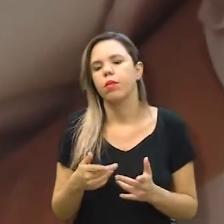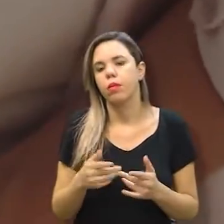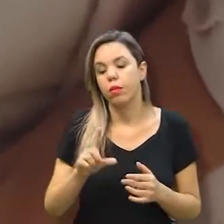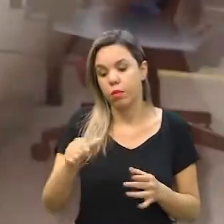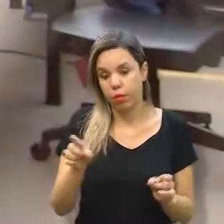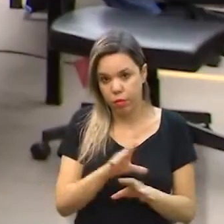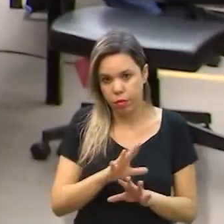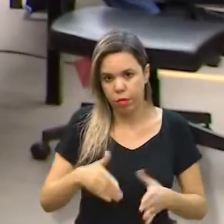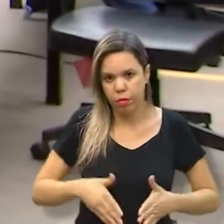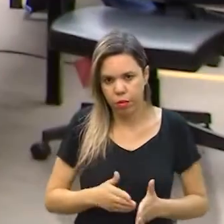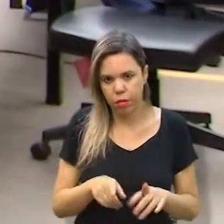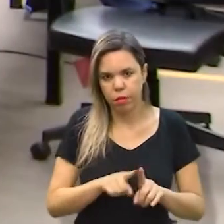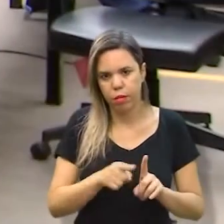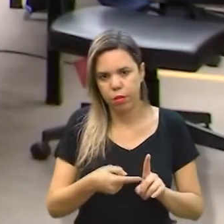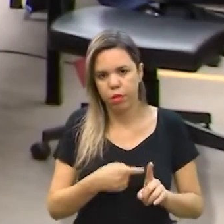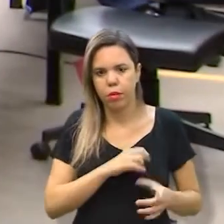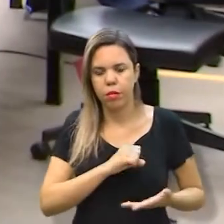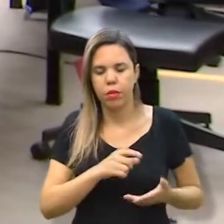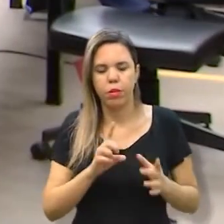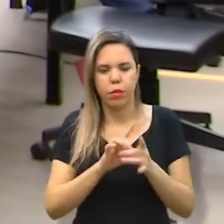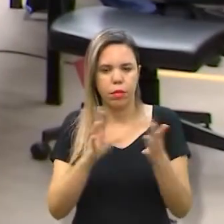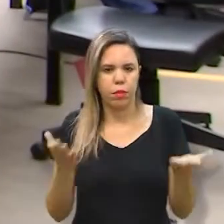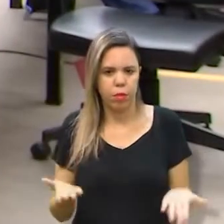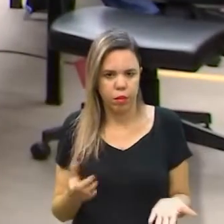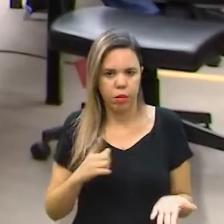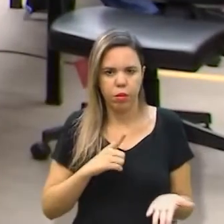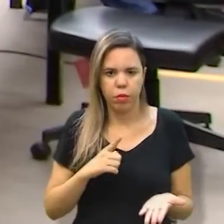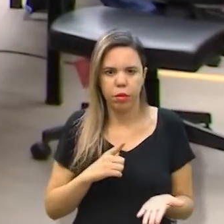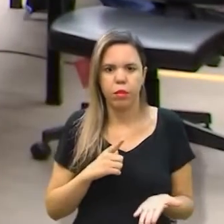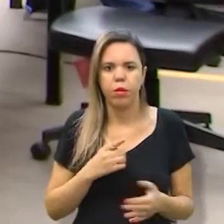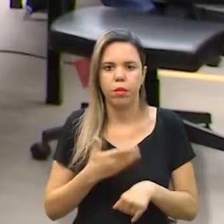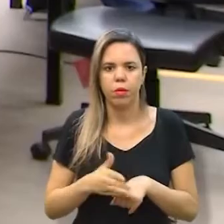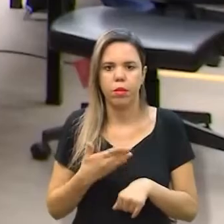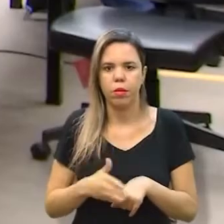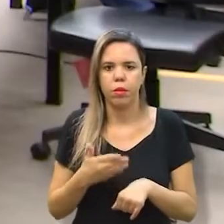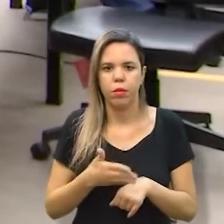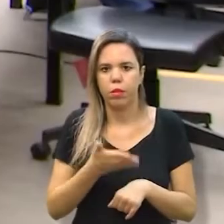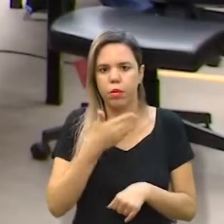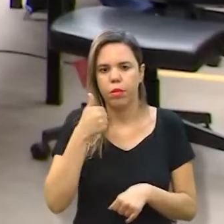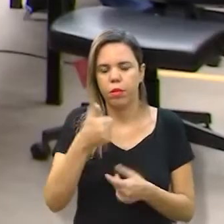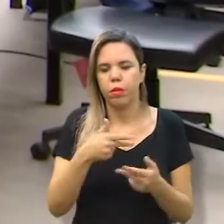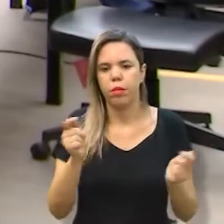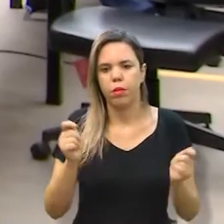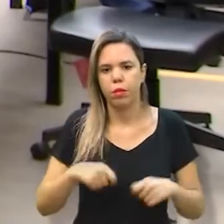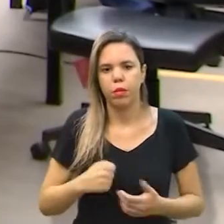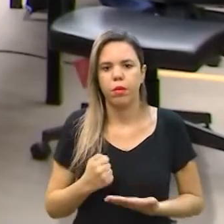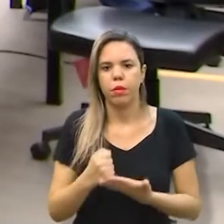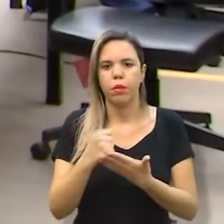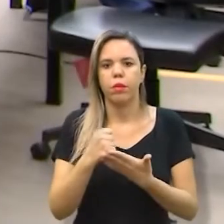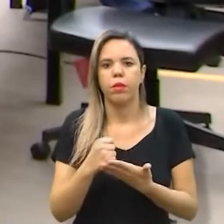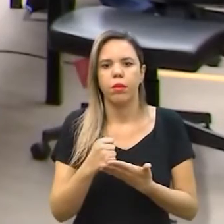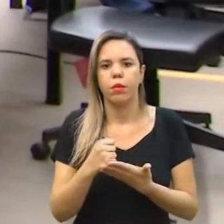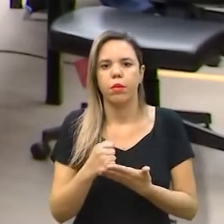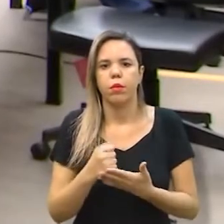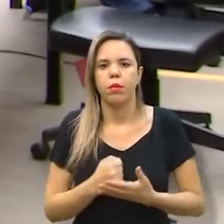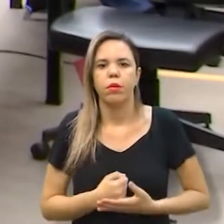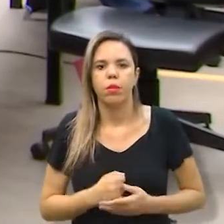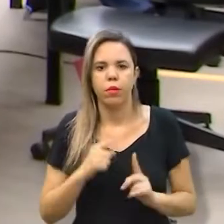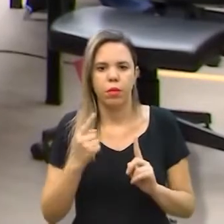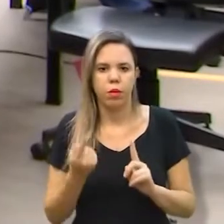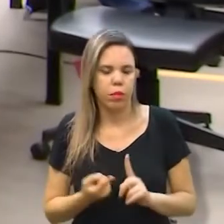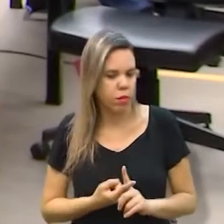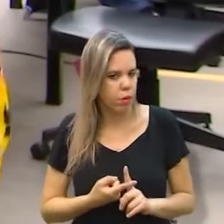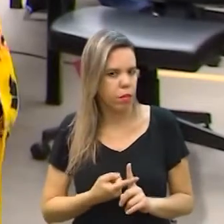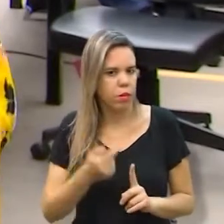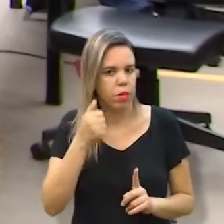as puérperas. A ideia é democratizar mesmo, isso que tem sido uma prática que tem melhorado as condições, né, das